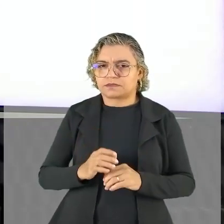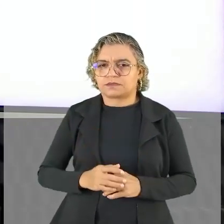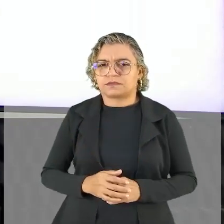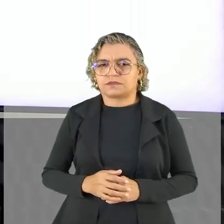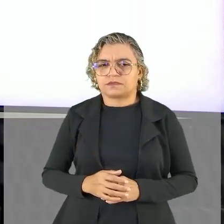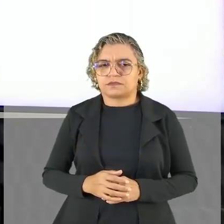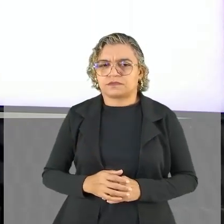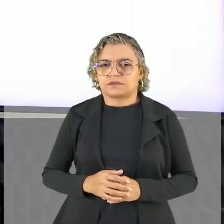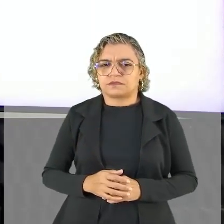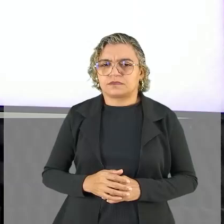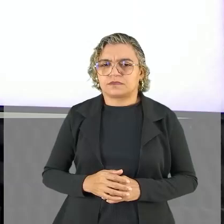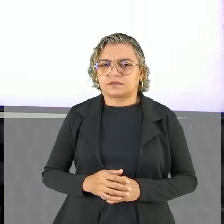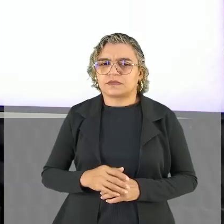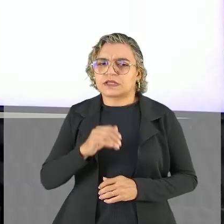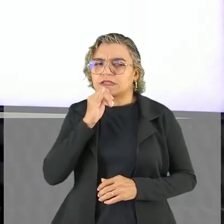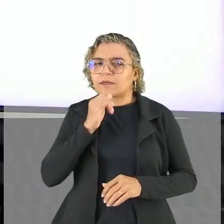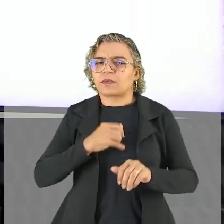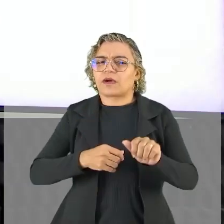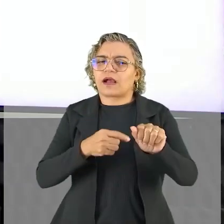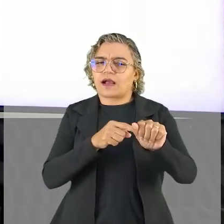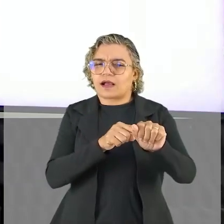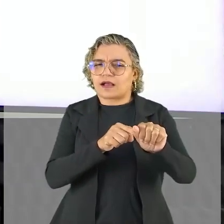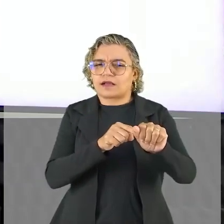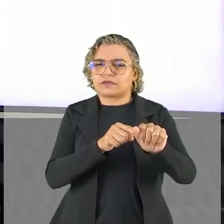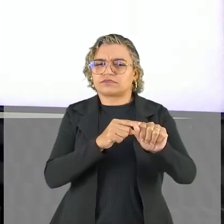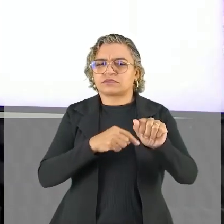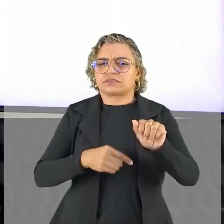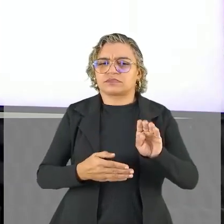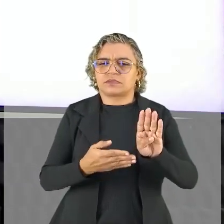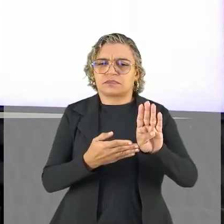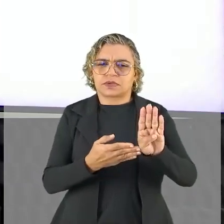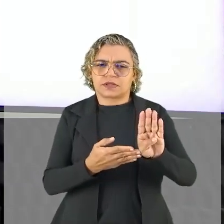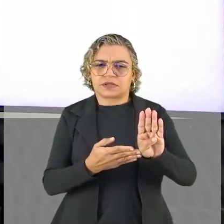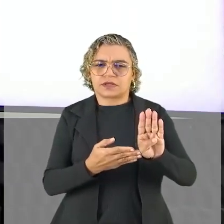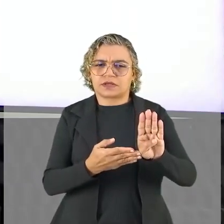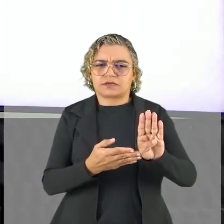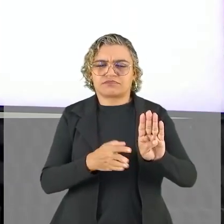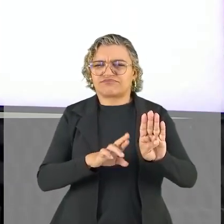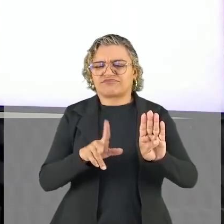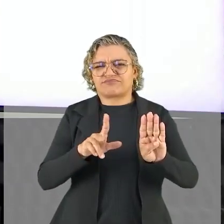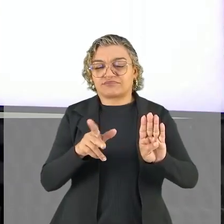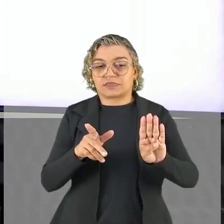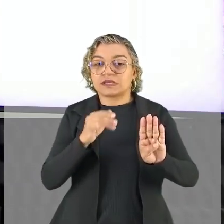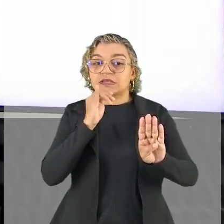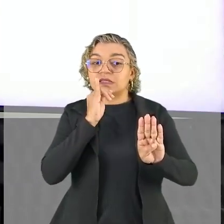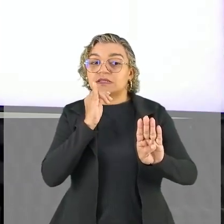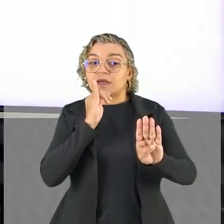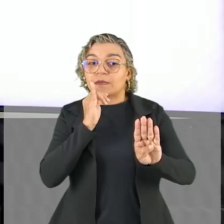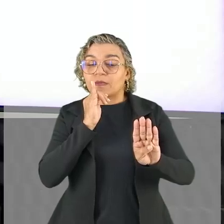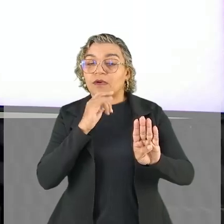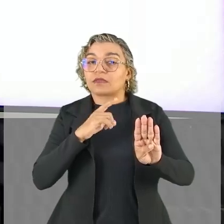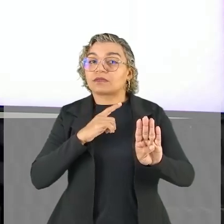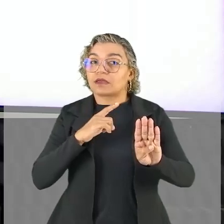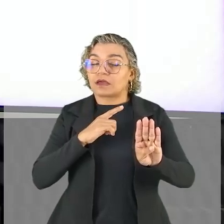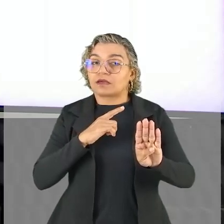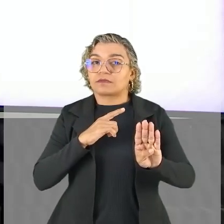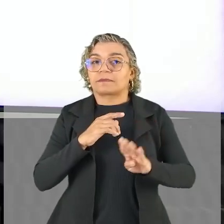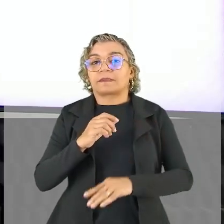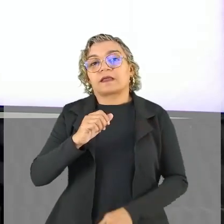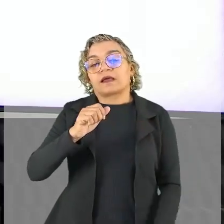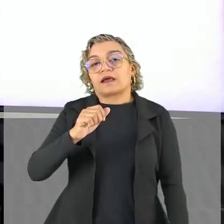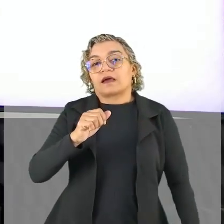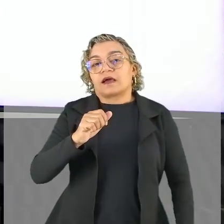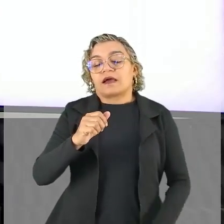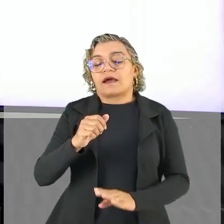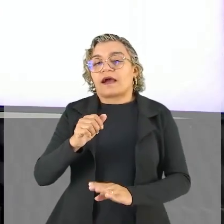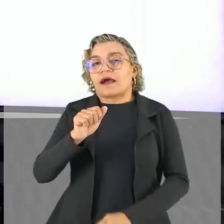o que significa isso, a priorística, né? A gente tem dois conceitos na filosofia, a priori e a posteriori. A priori é aquilo que vem antes